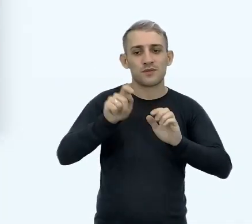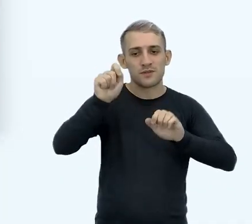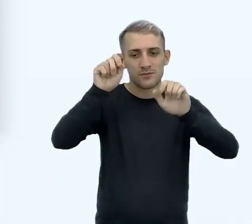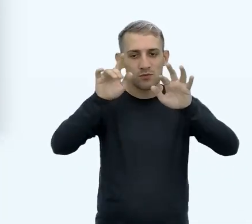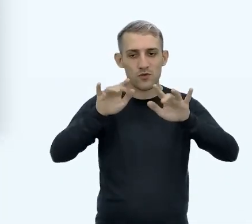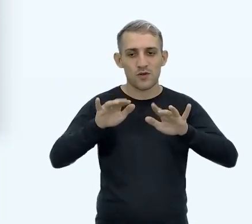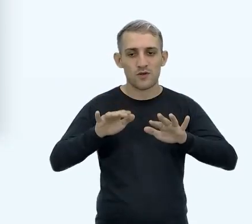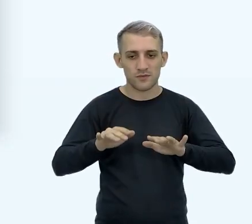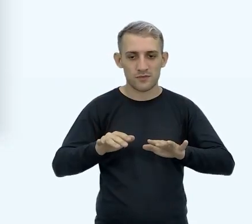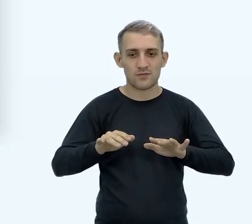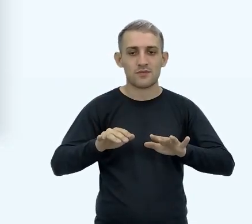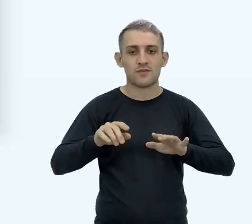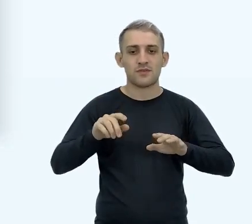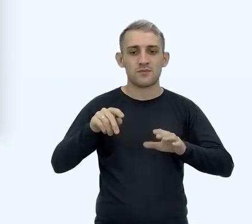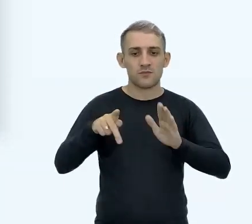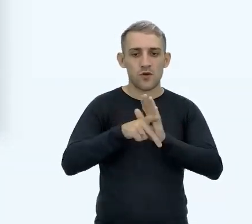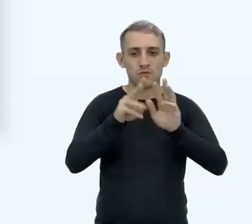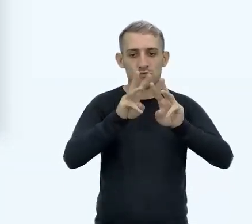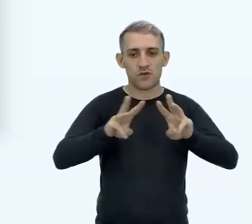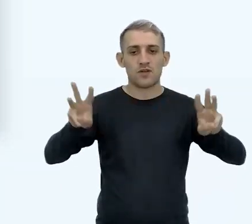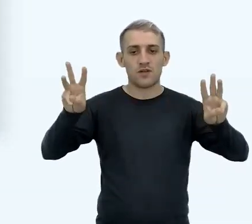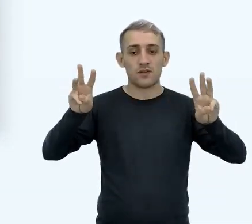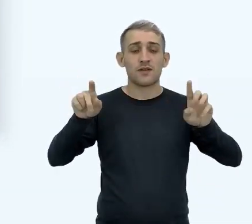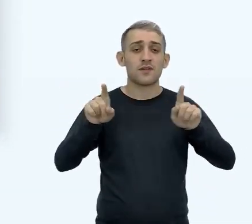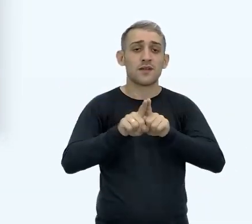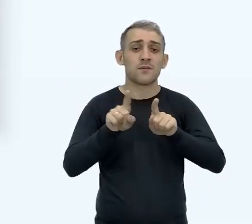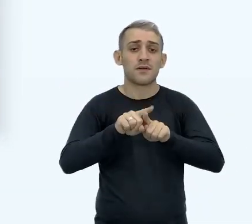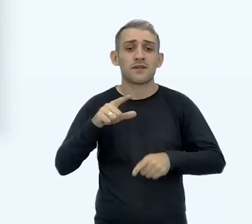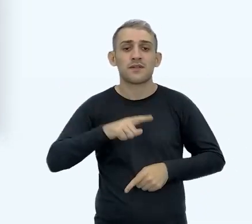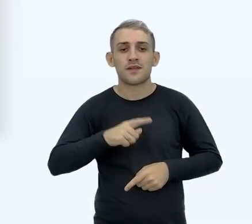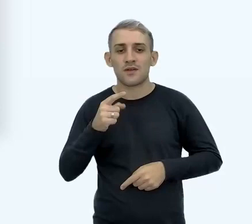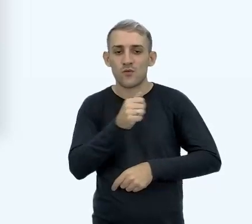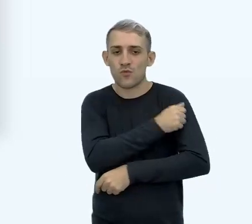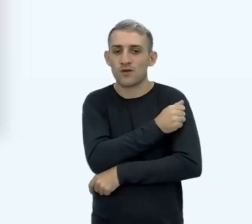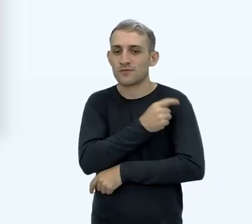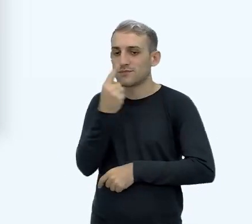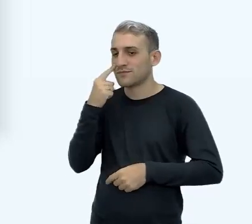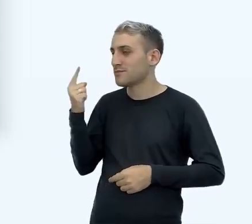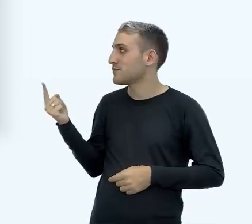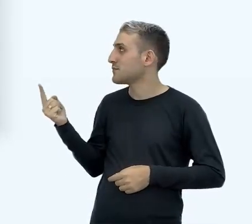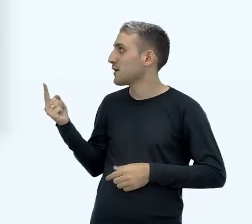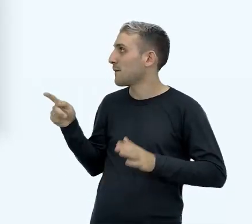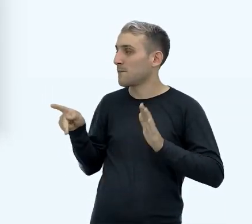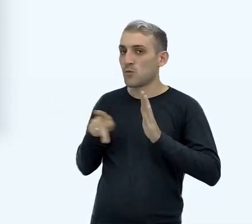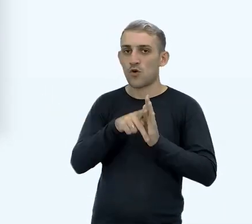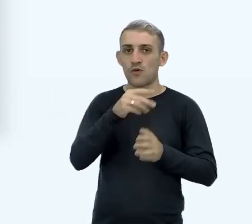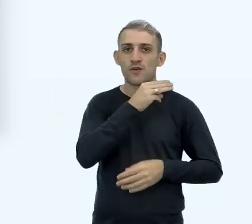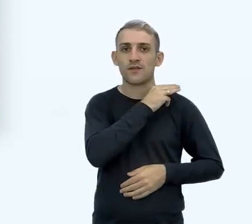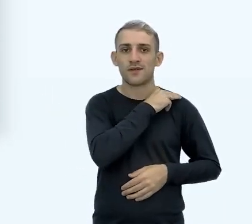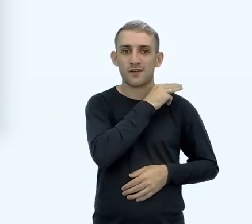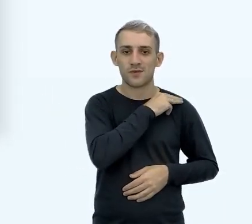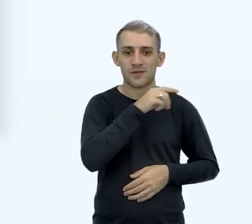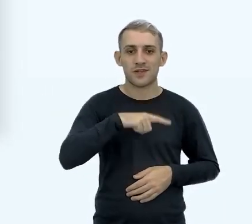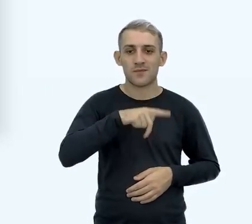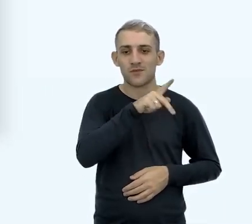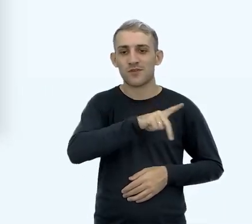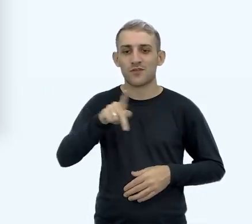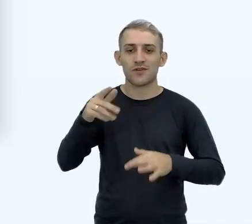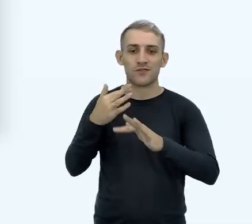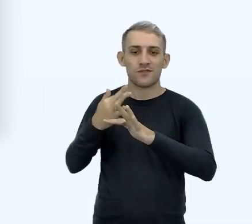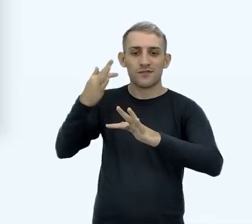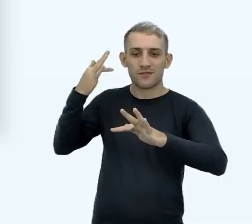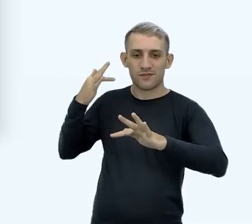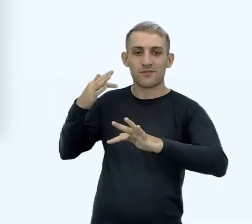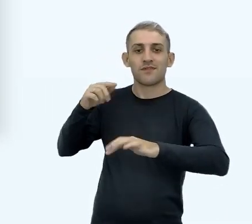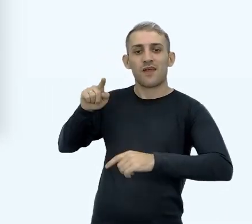em Arduino do canal. Esses são os alunos do ensino médio da Clarissa, professora de física.